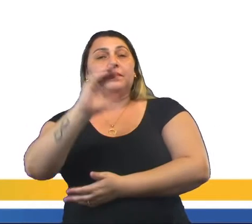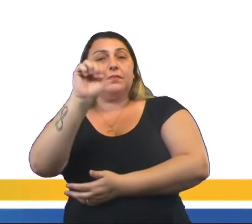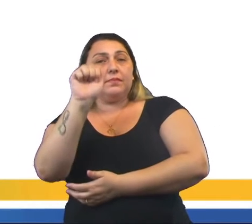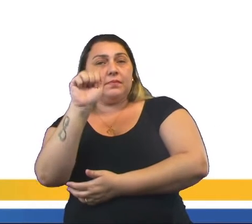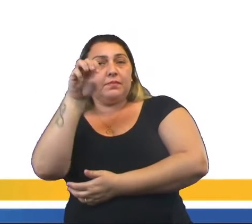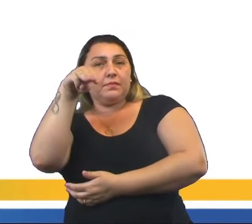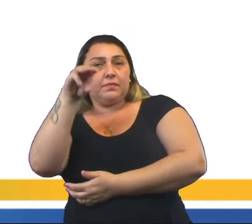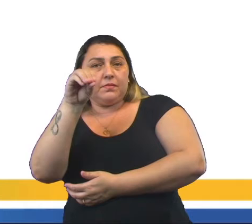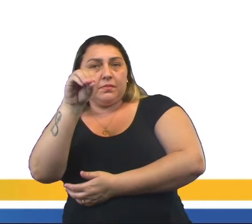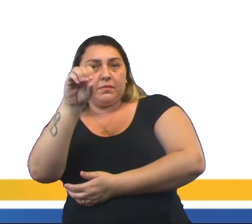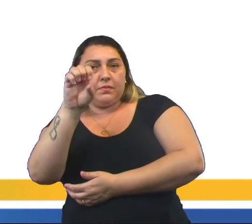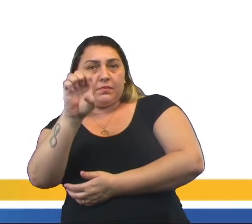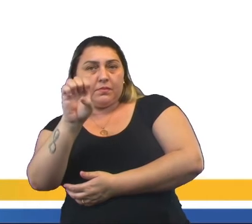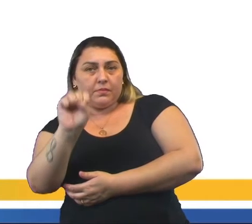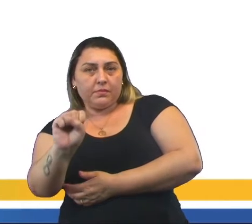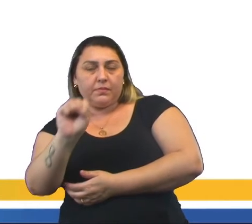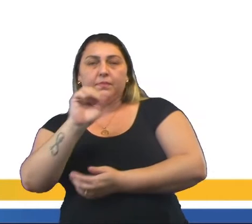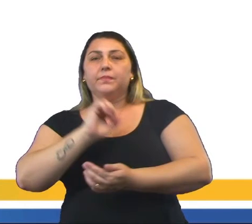Camões.